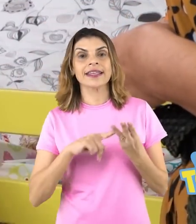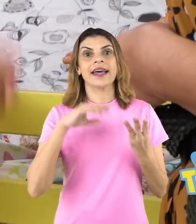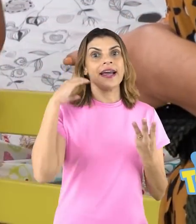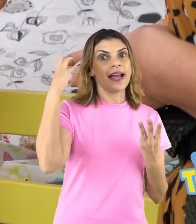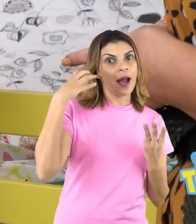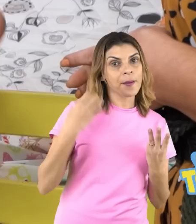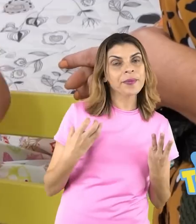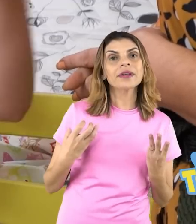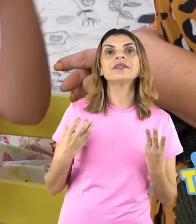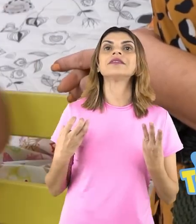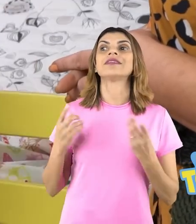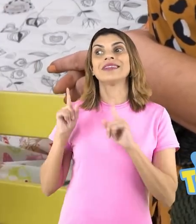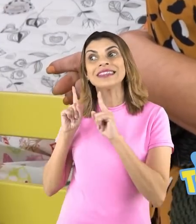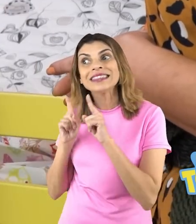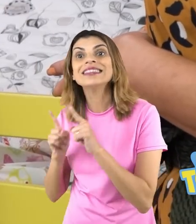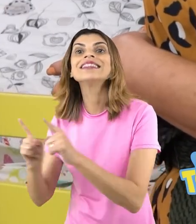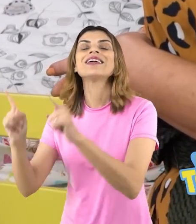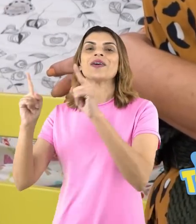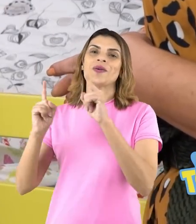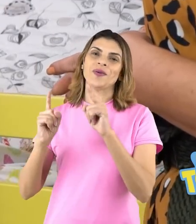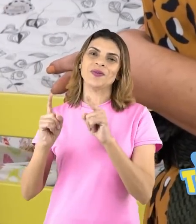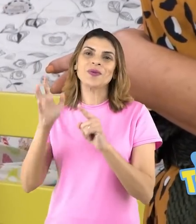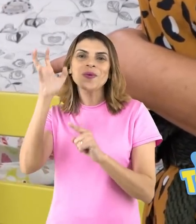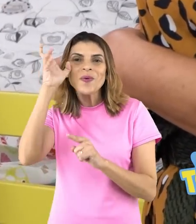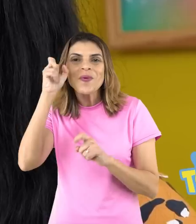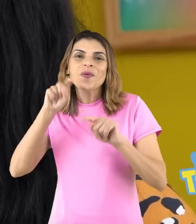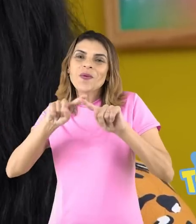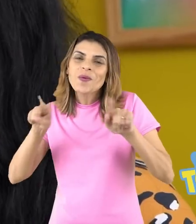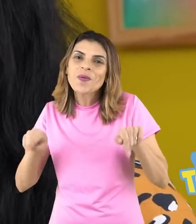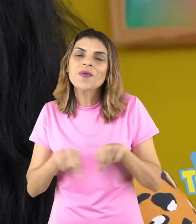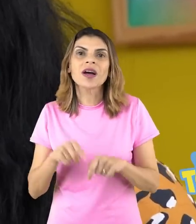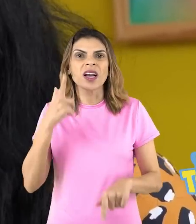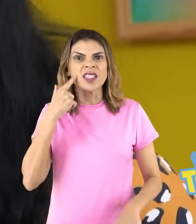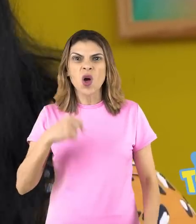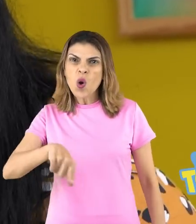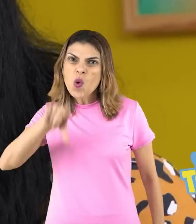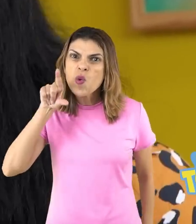com a Camila lá no quarto do Lucas